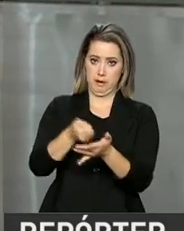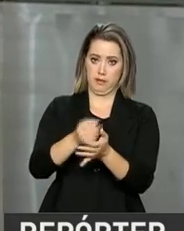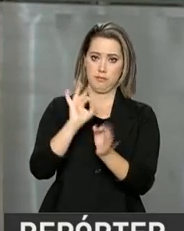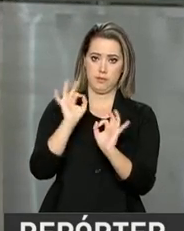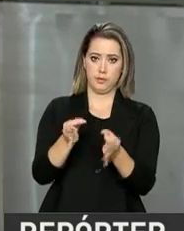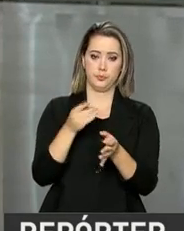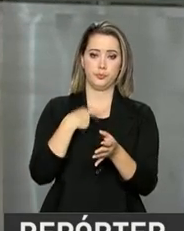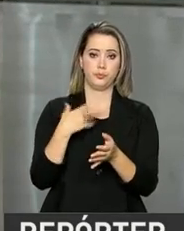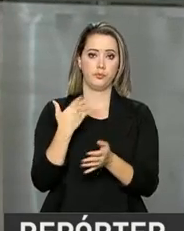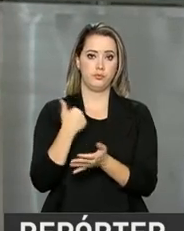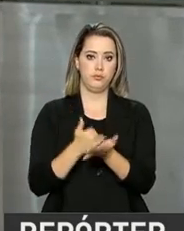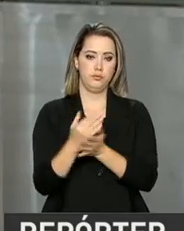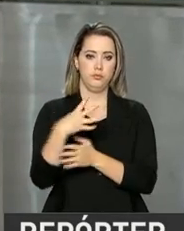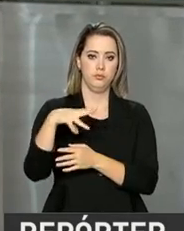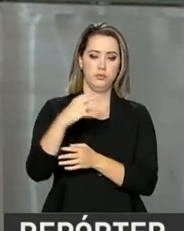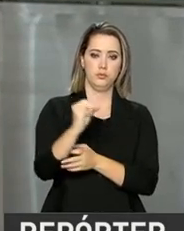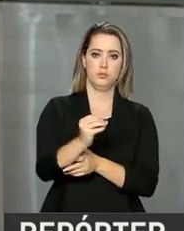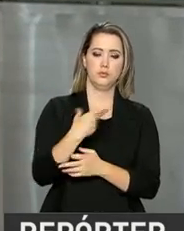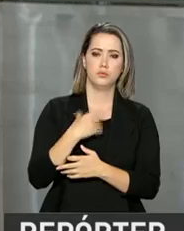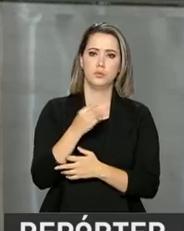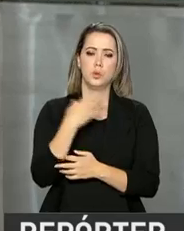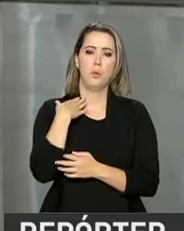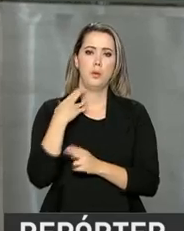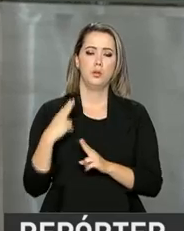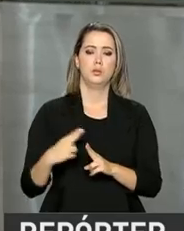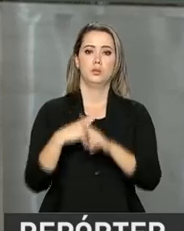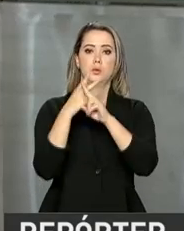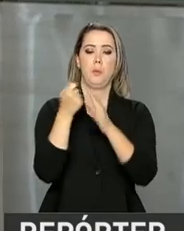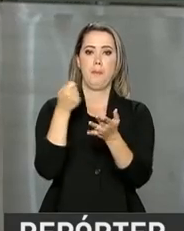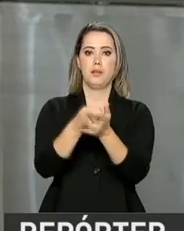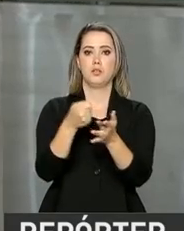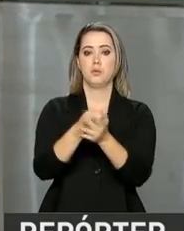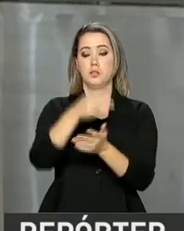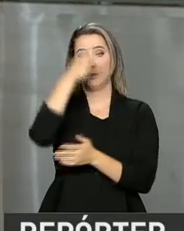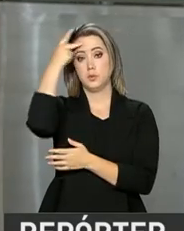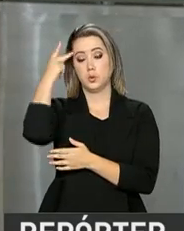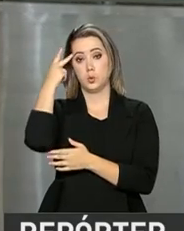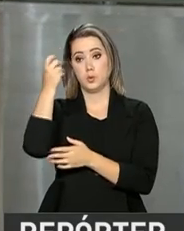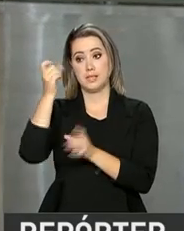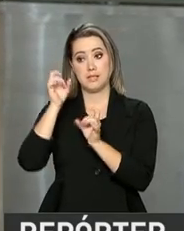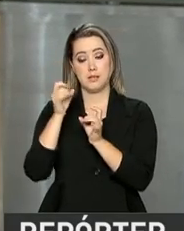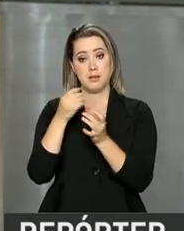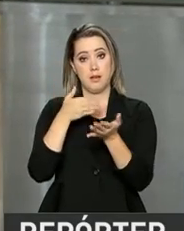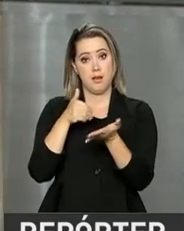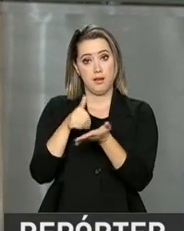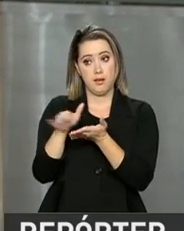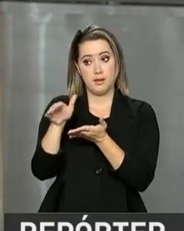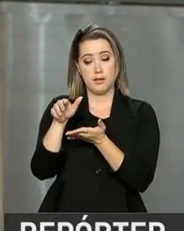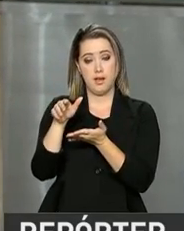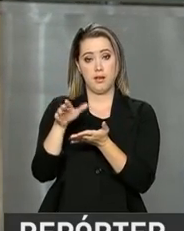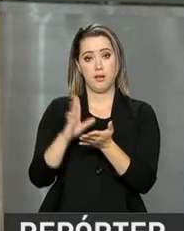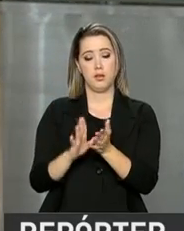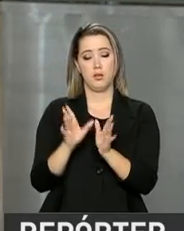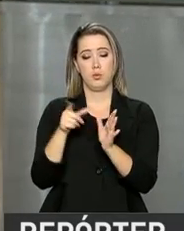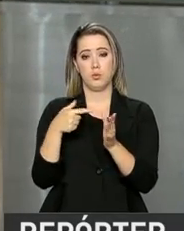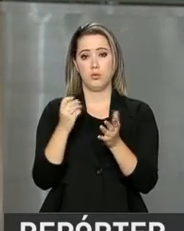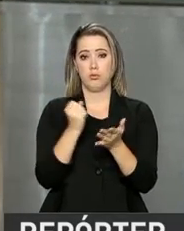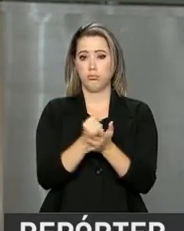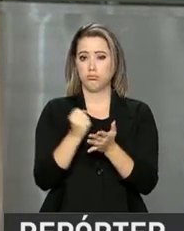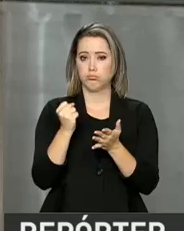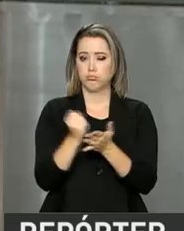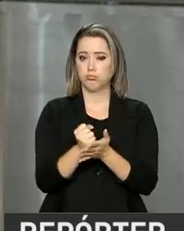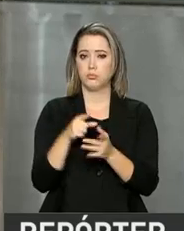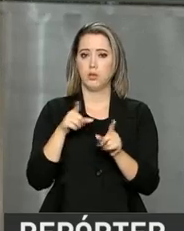desde março a Caixa Econômica Federal paga aos trabalhadores demitidos até 31 de Dezembro de 2015 que ainda não tinham tido